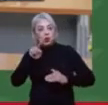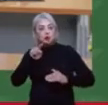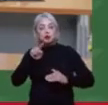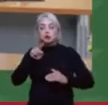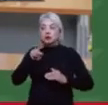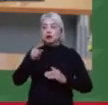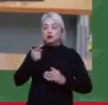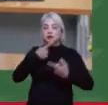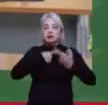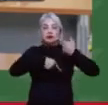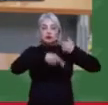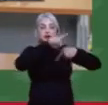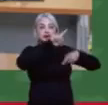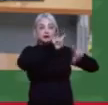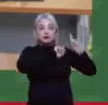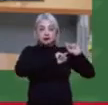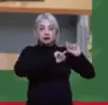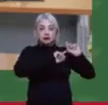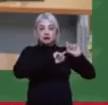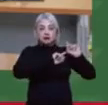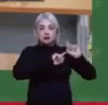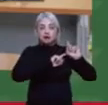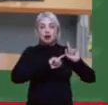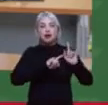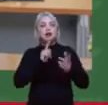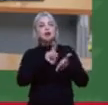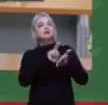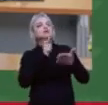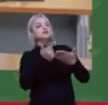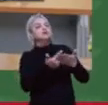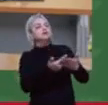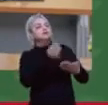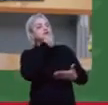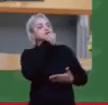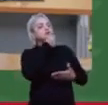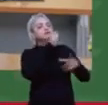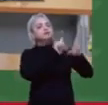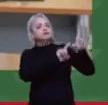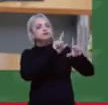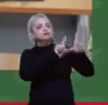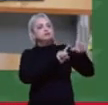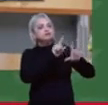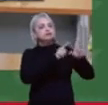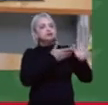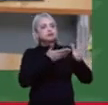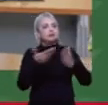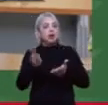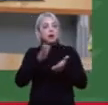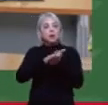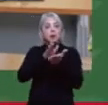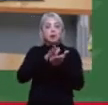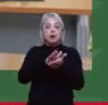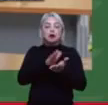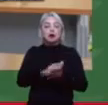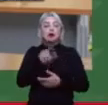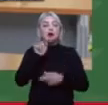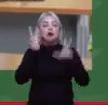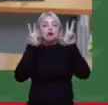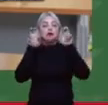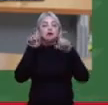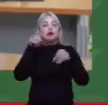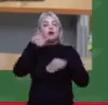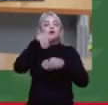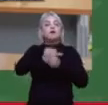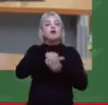ser um grande retrocesso, e até vou passar umas matérias de jornal que saíram recentemente publicadas, sobre o tema do